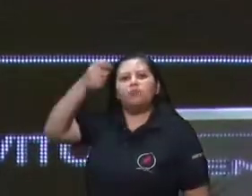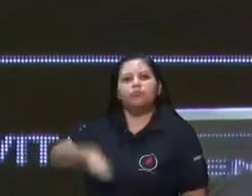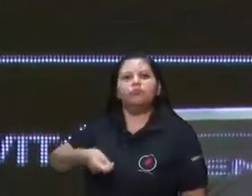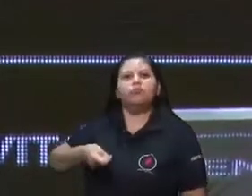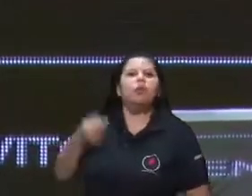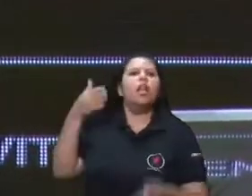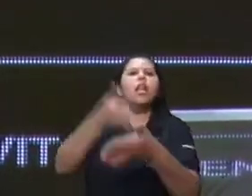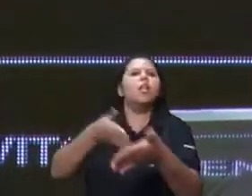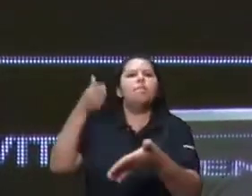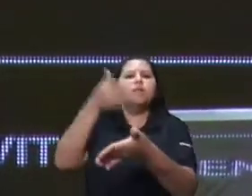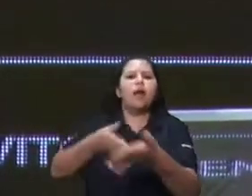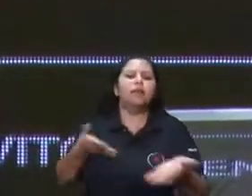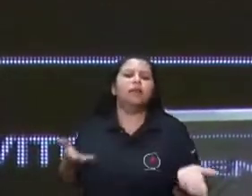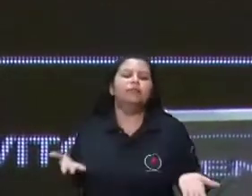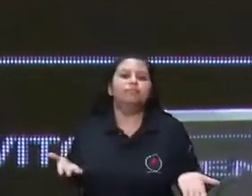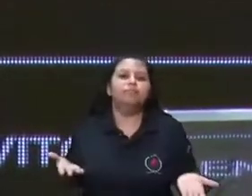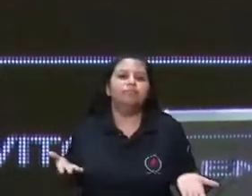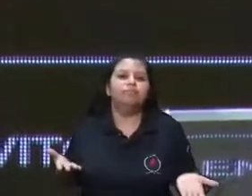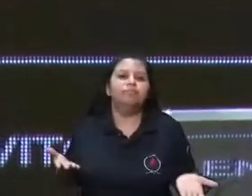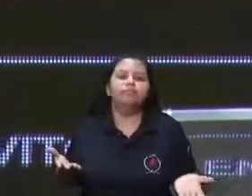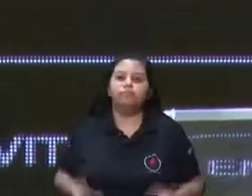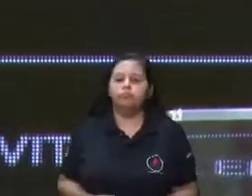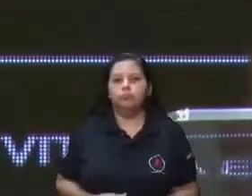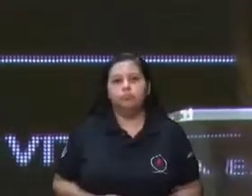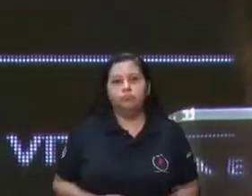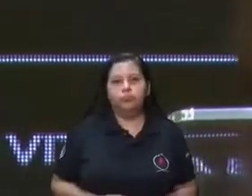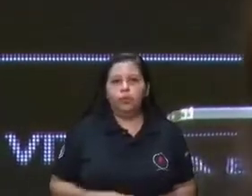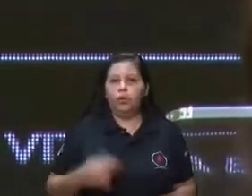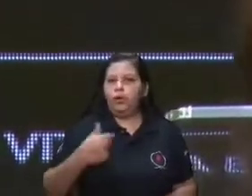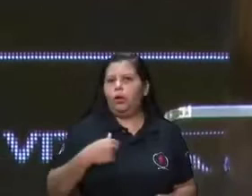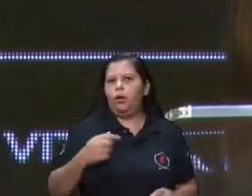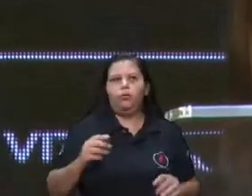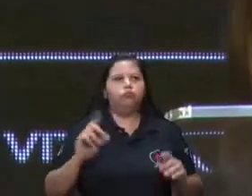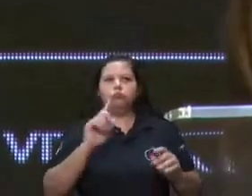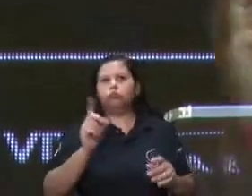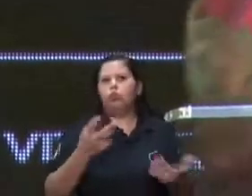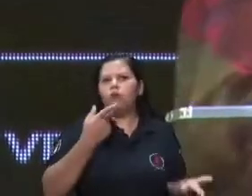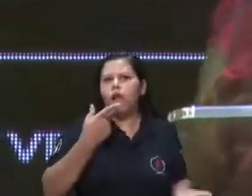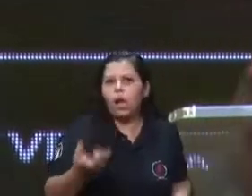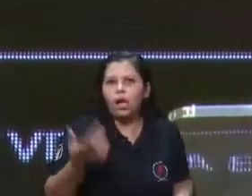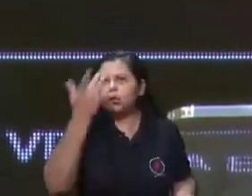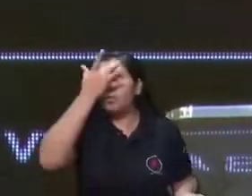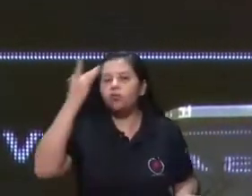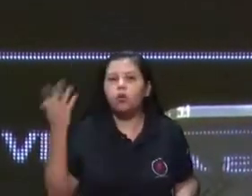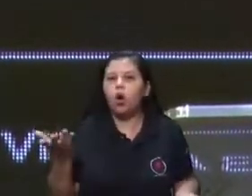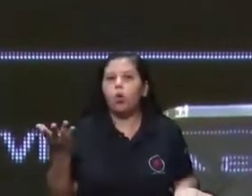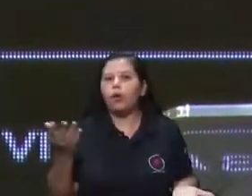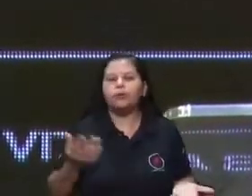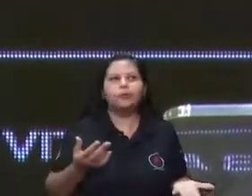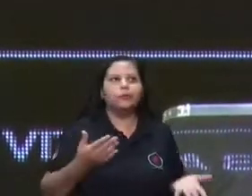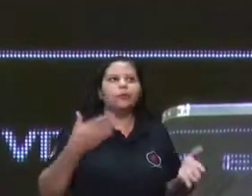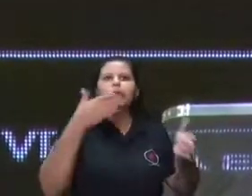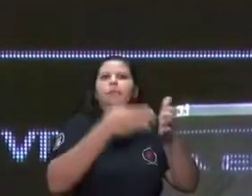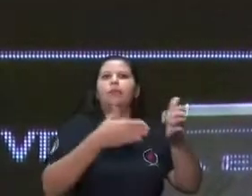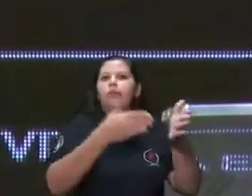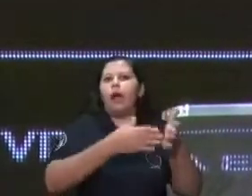limitadas. Eu não estou falando limitadas intelectualmente, estou falando limitadas espiritualmente.